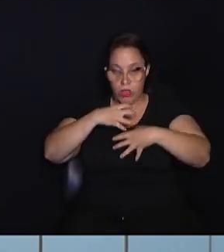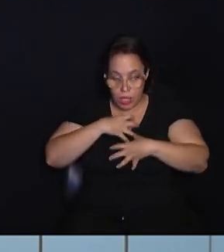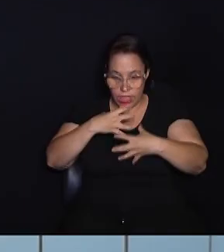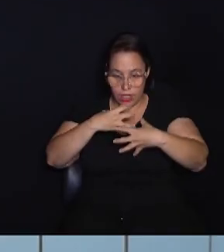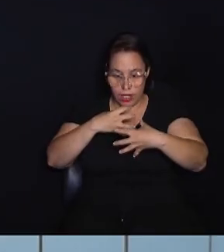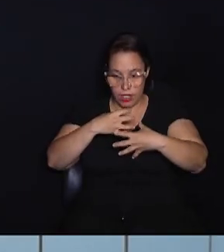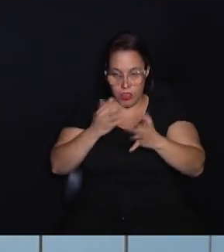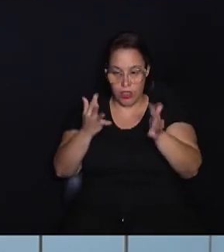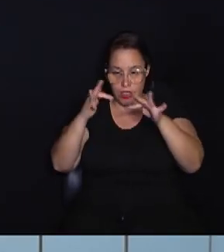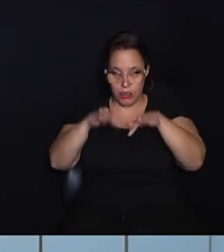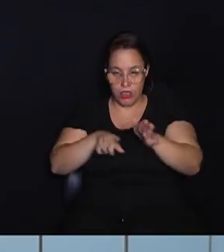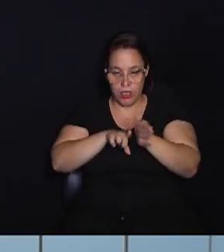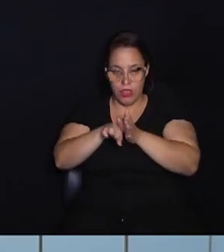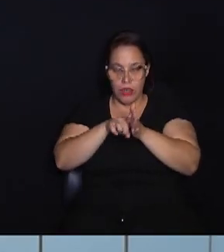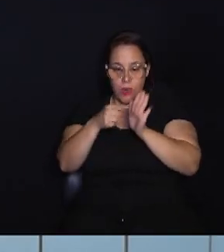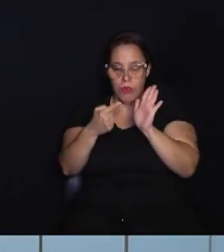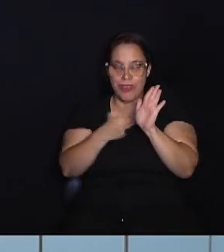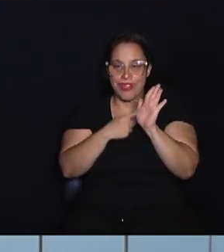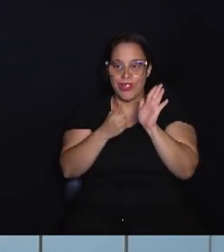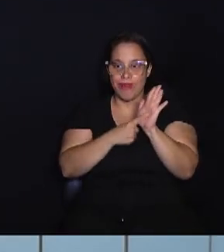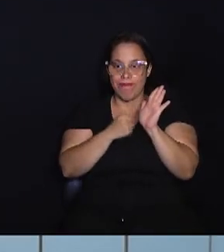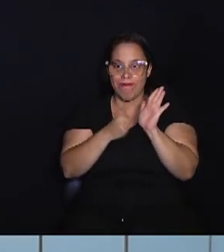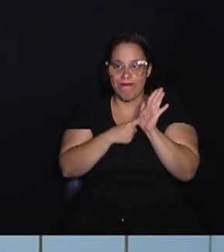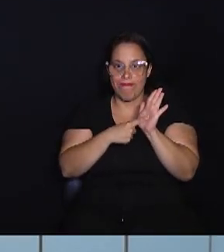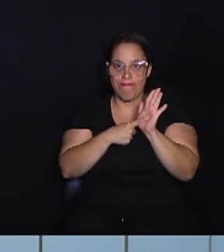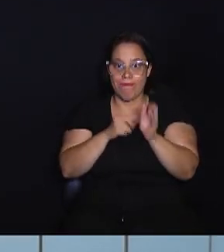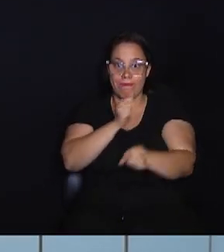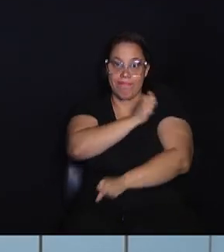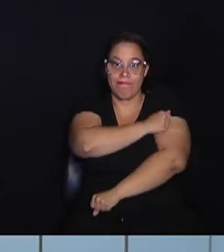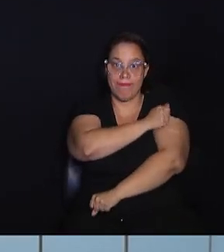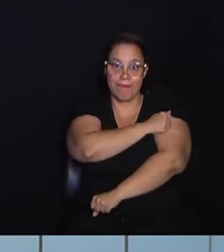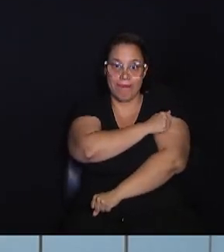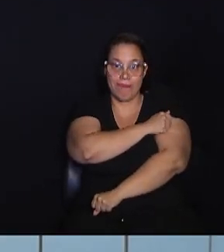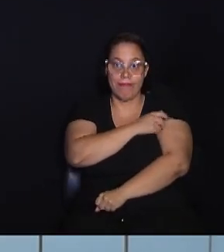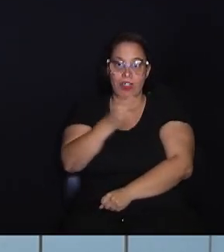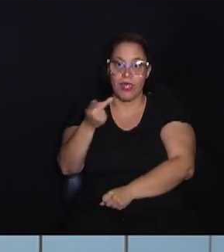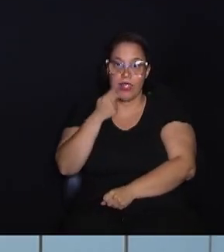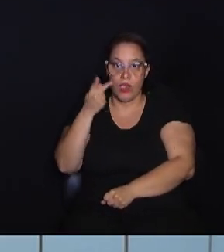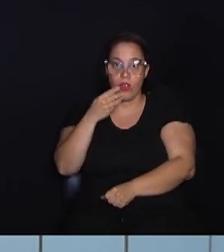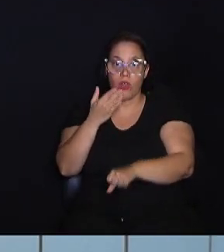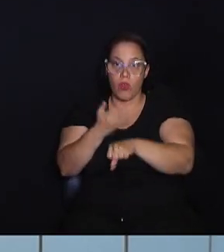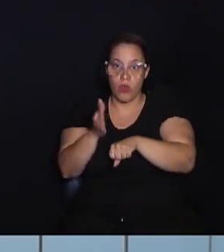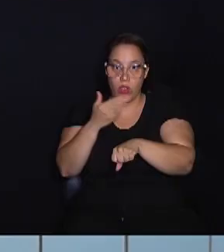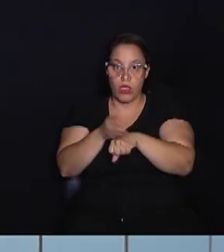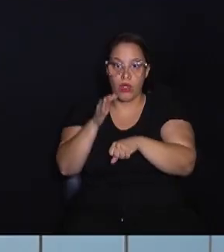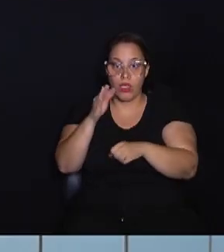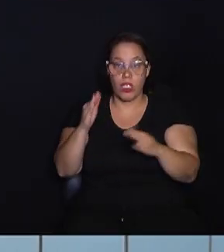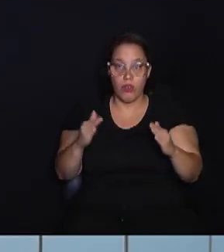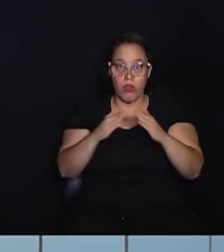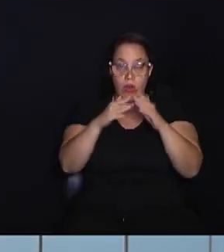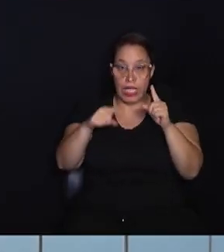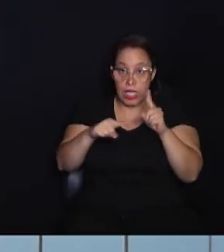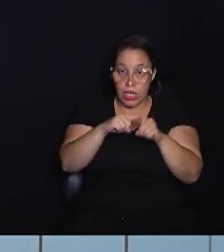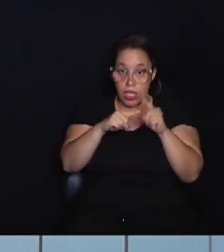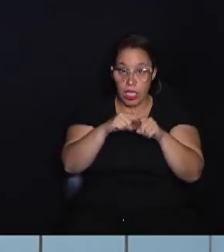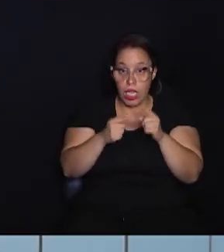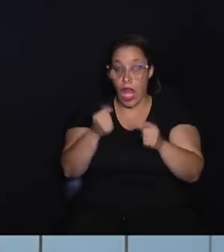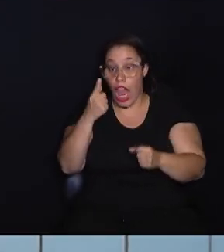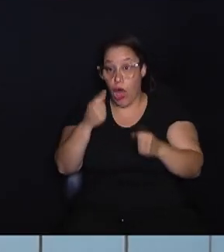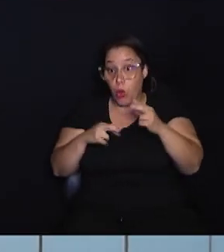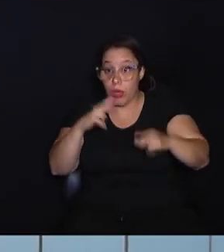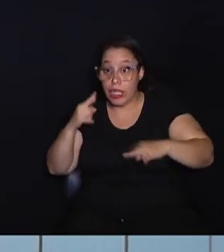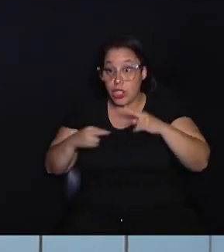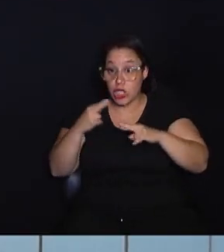o final da pesquisa mostrou que os estudantes que disseram que praticam, que frequentam alguma